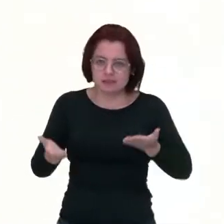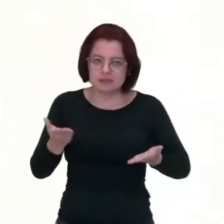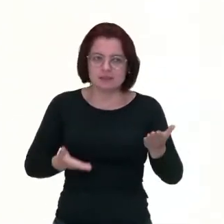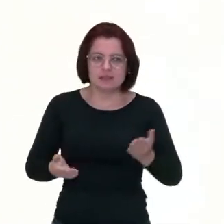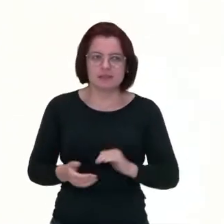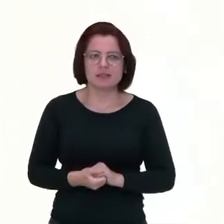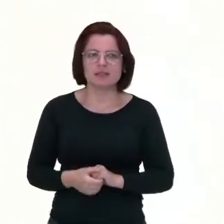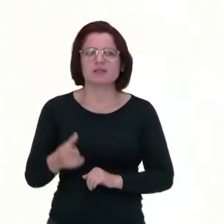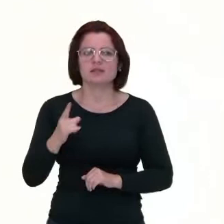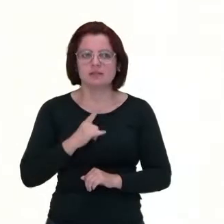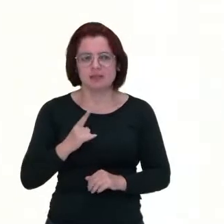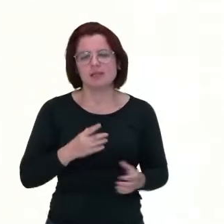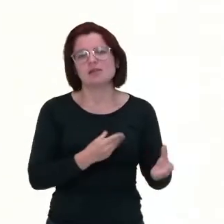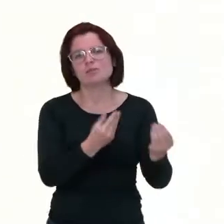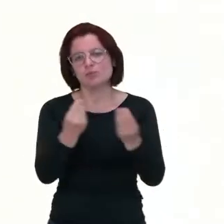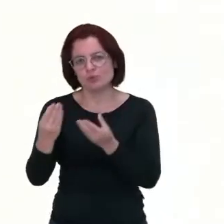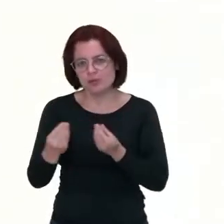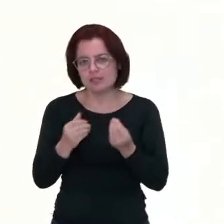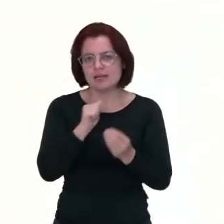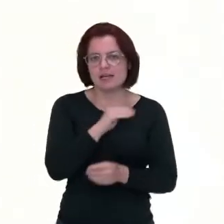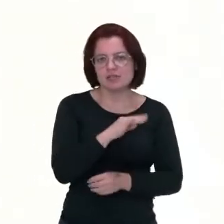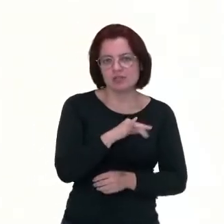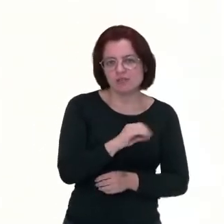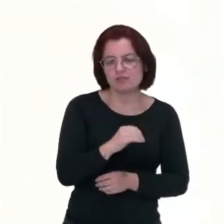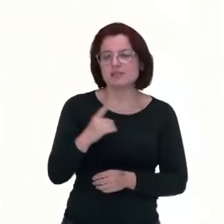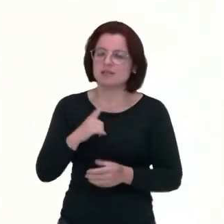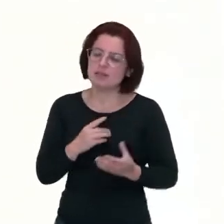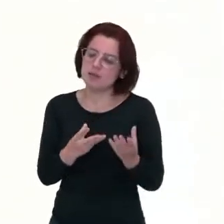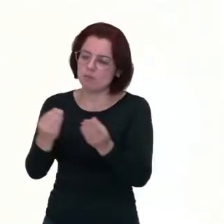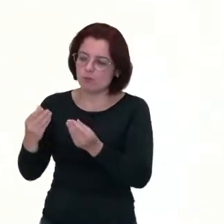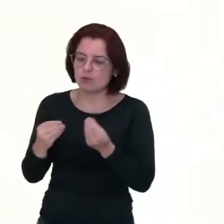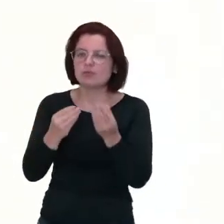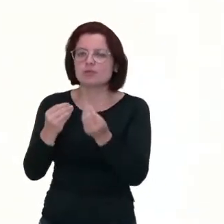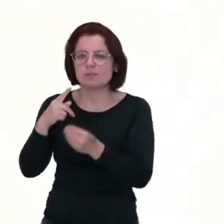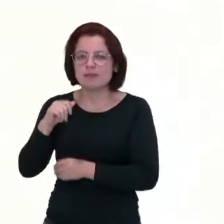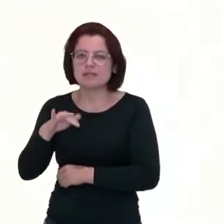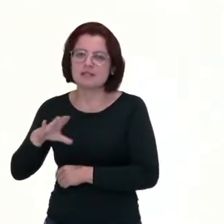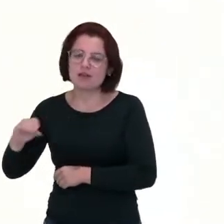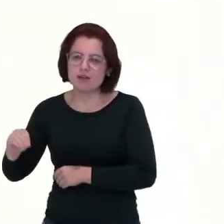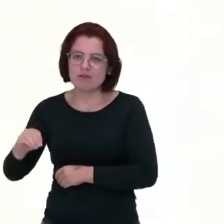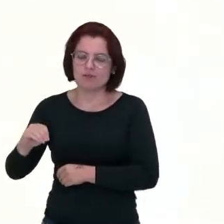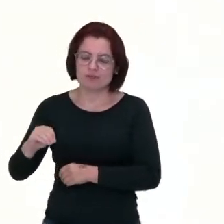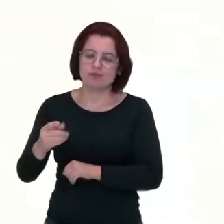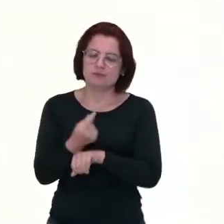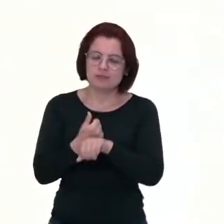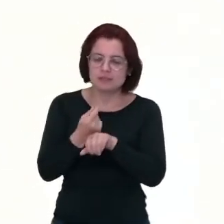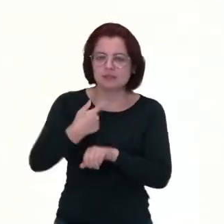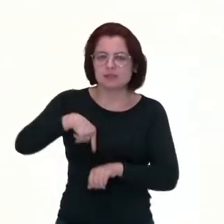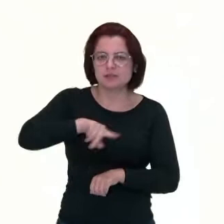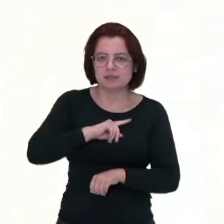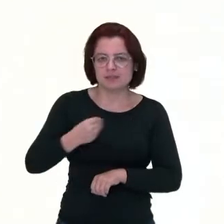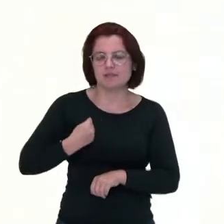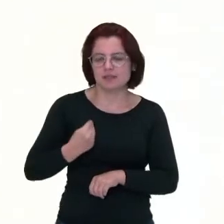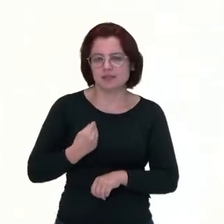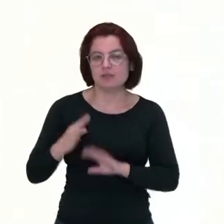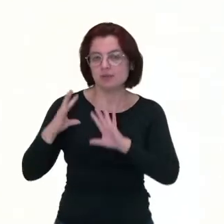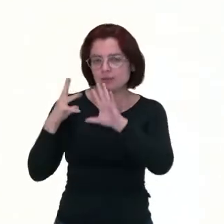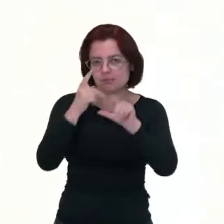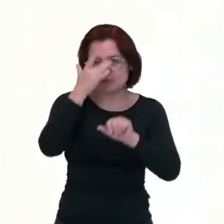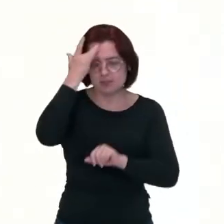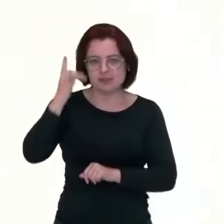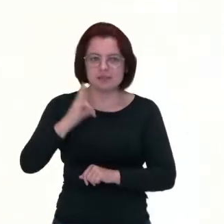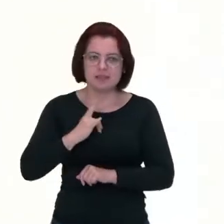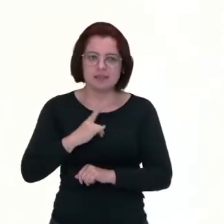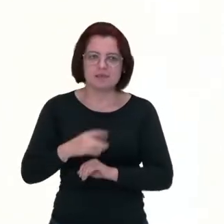Eu tenho vários ativos, né? E tenho vários passivos financeiros na nossa vida. Todo mundo tem. Agora, o